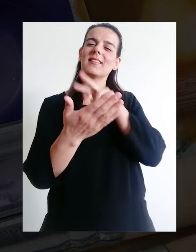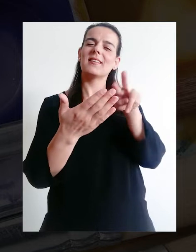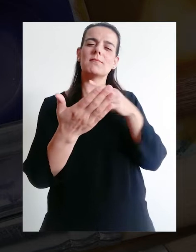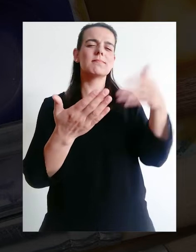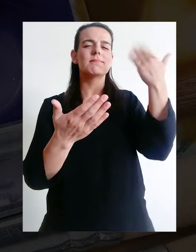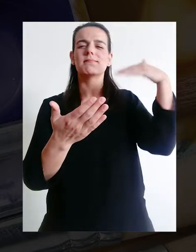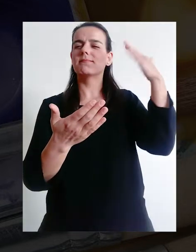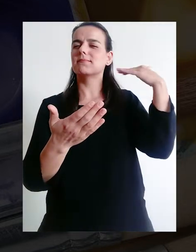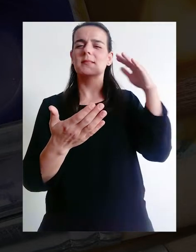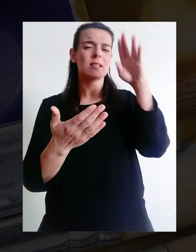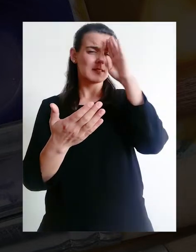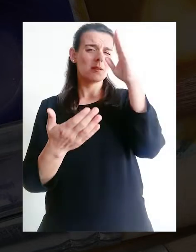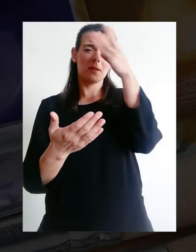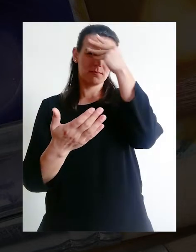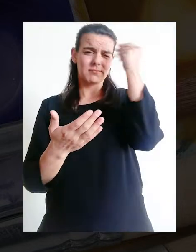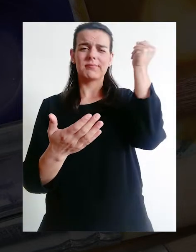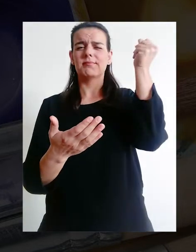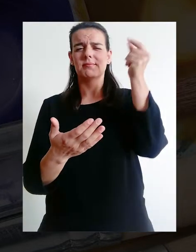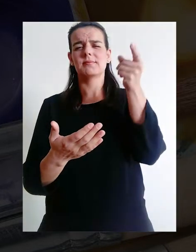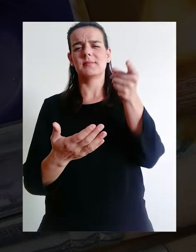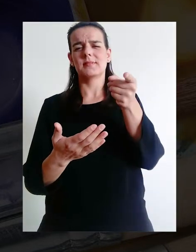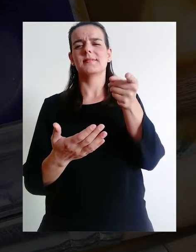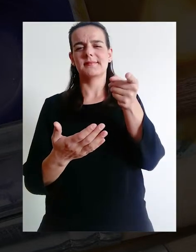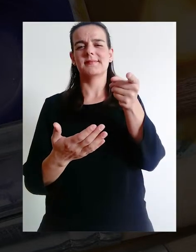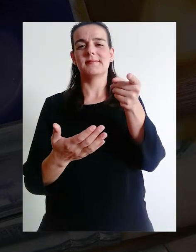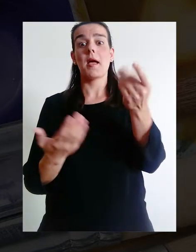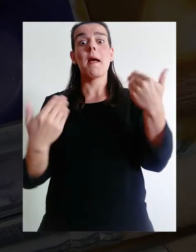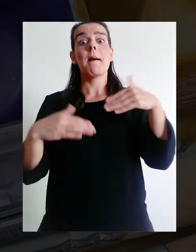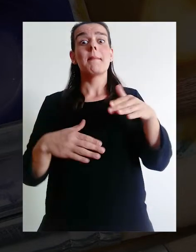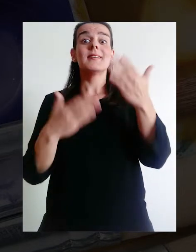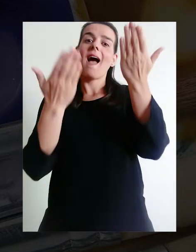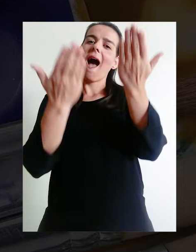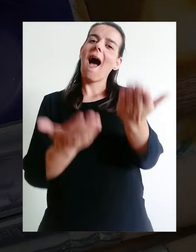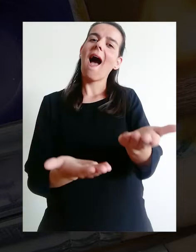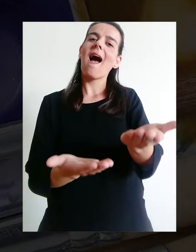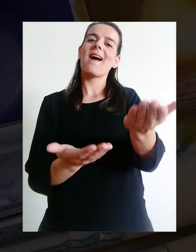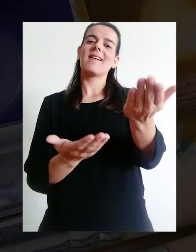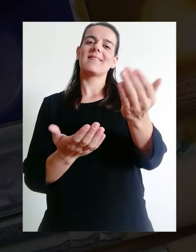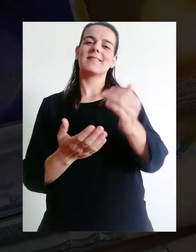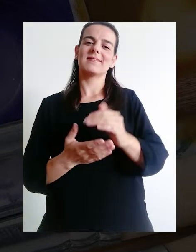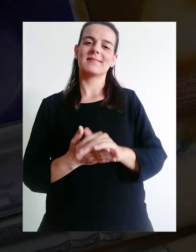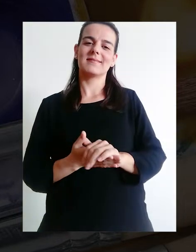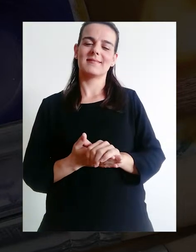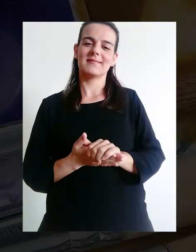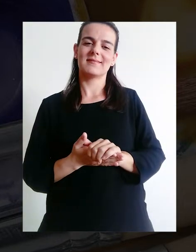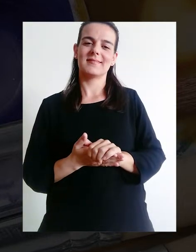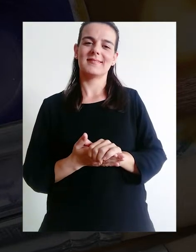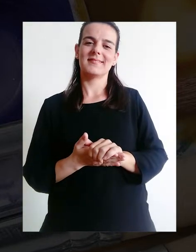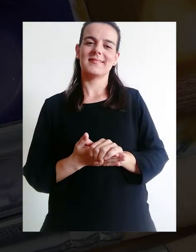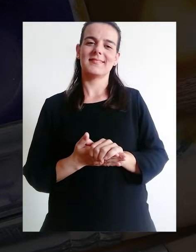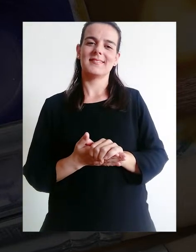Lido há tanto tempo, sem qualquer dúvida de que te esqueceria. E no entanto aqui estás.